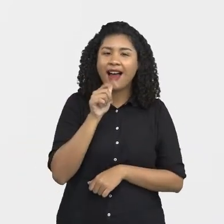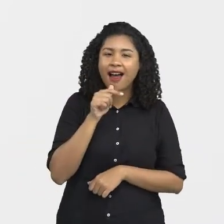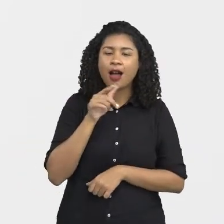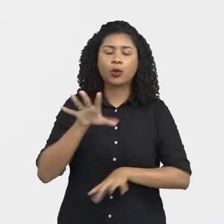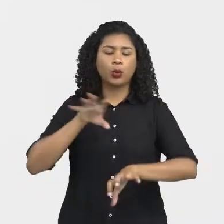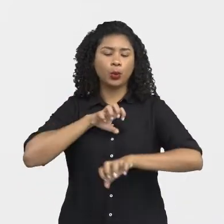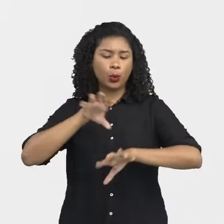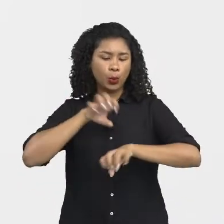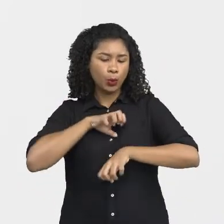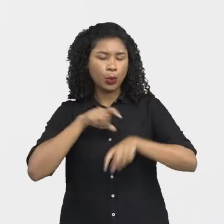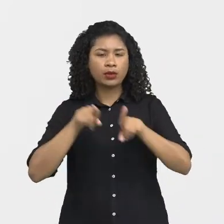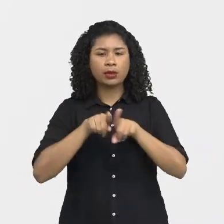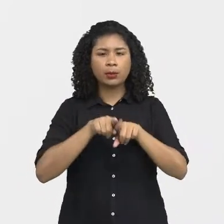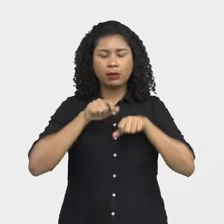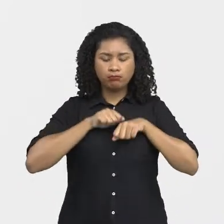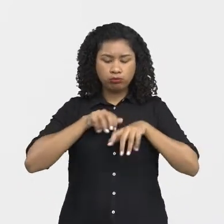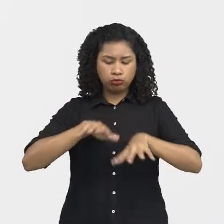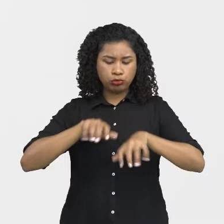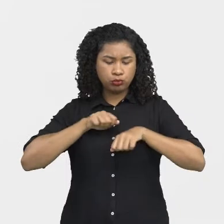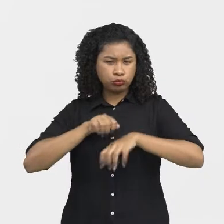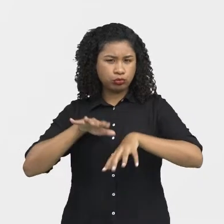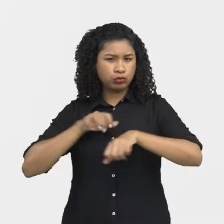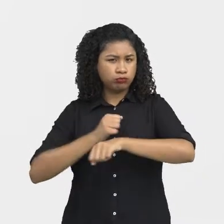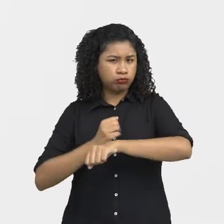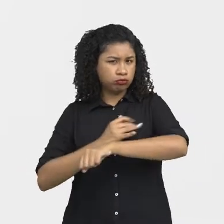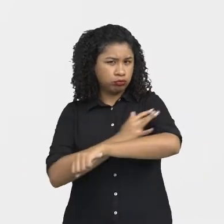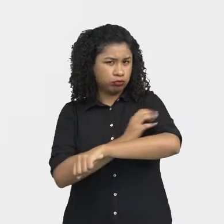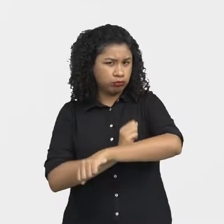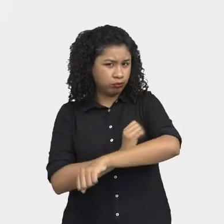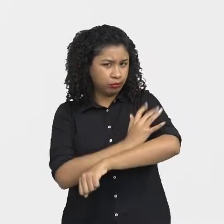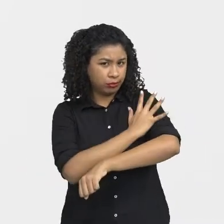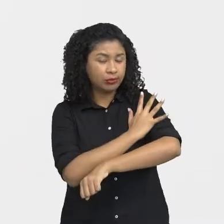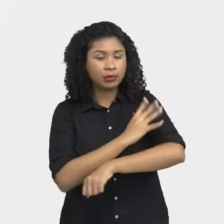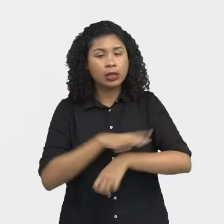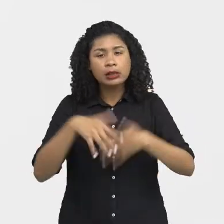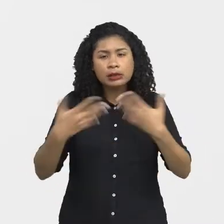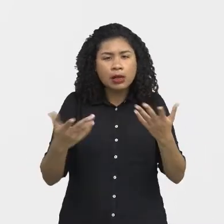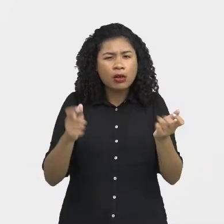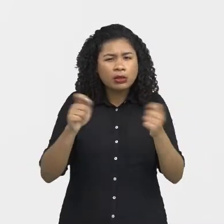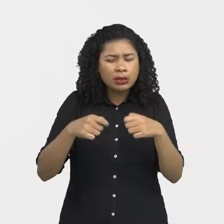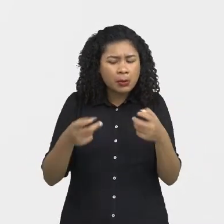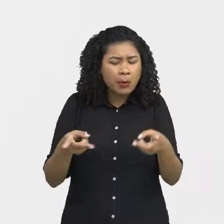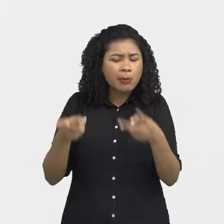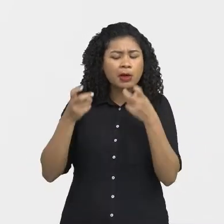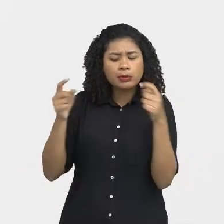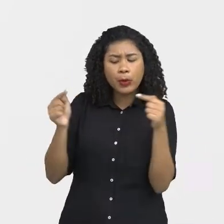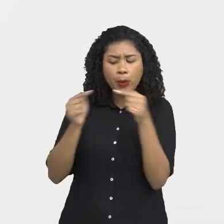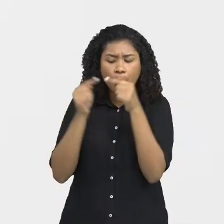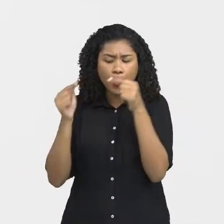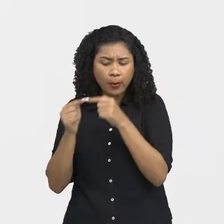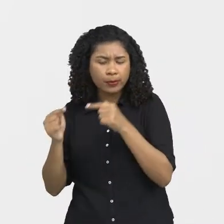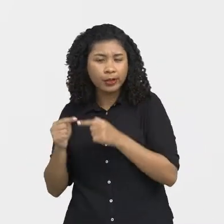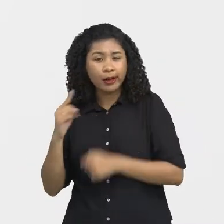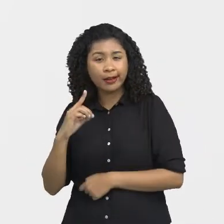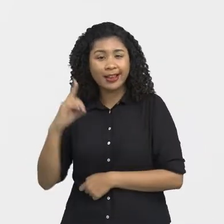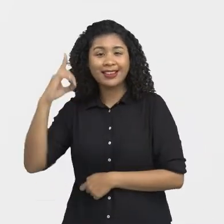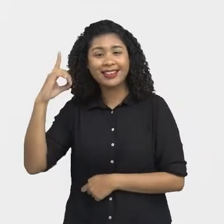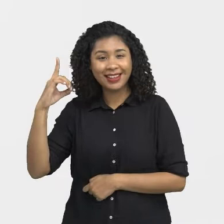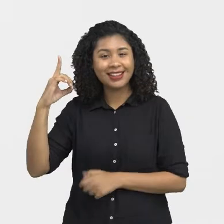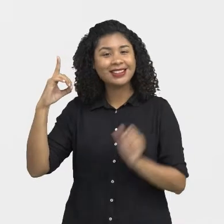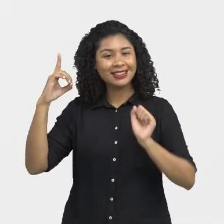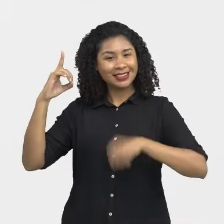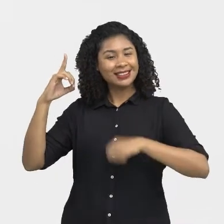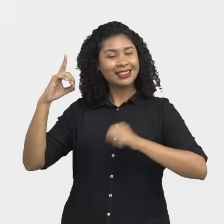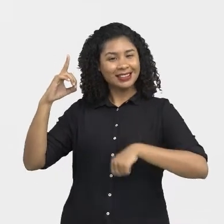de água, liberação de água. Então, a gente já consegue até fazer uma certa relação com a alternativa D, que é a nossa